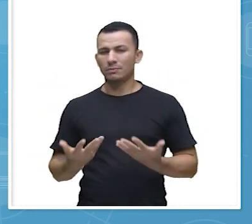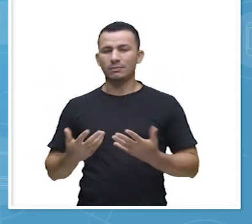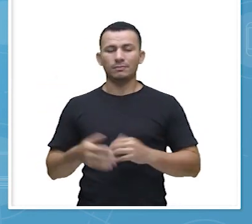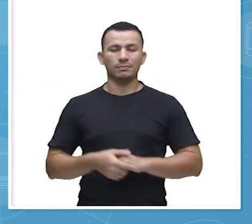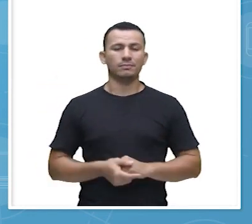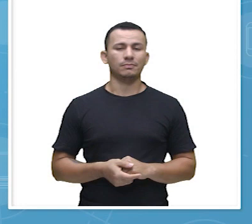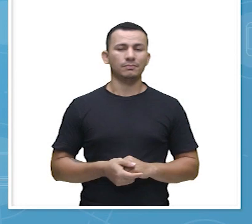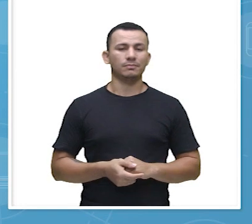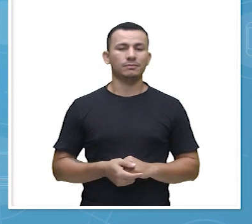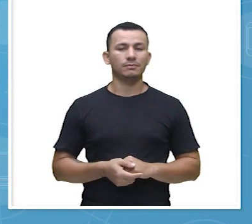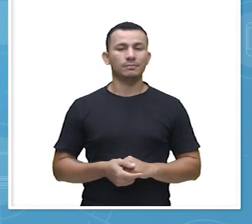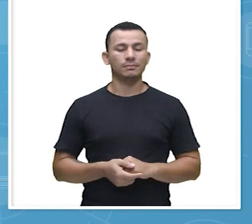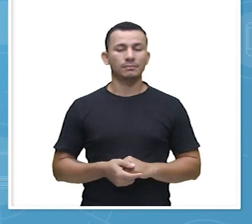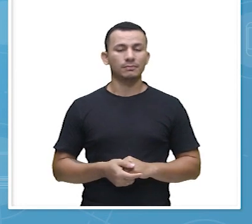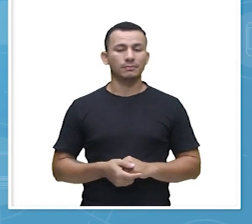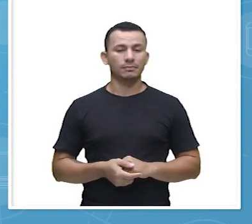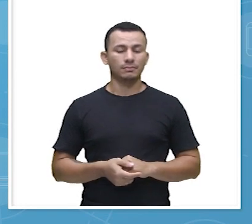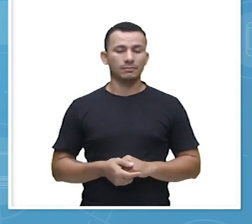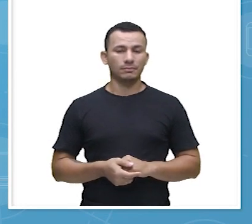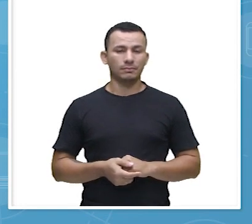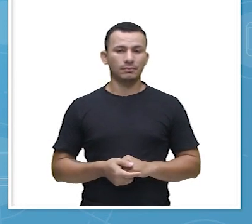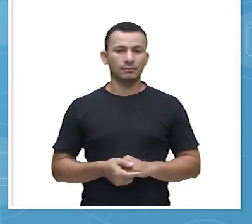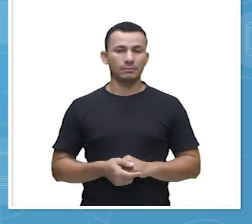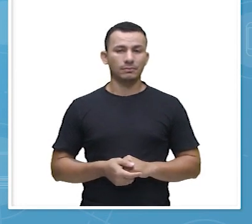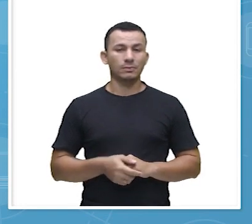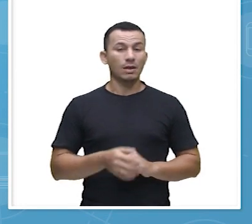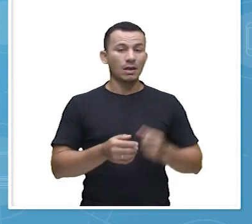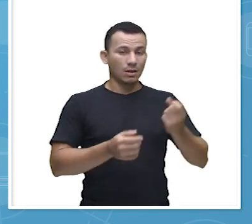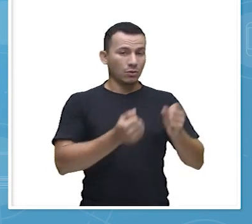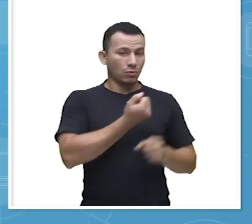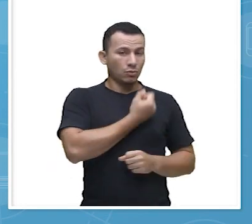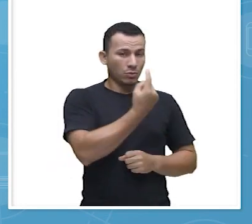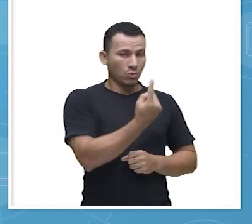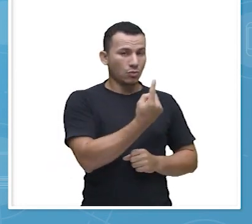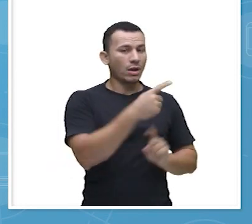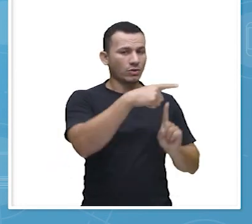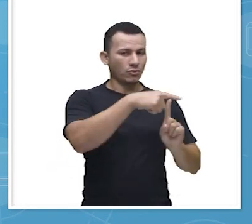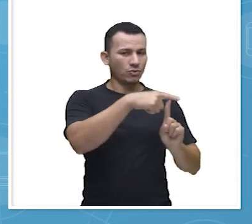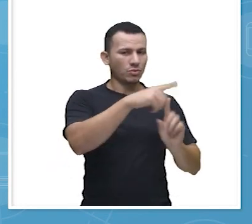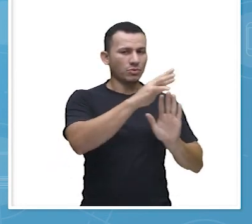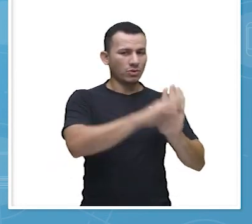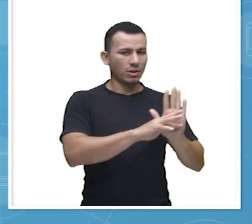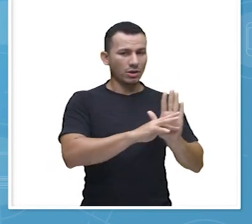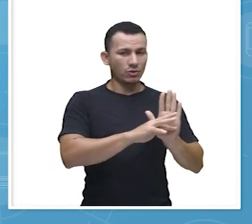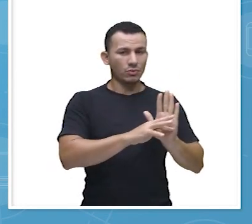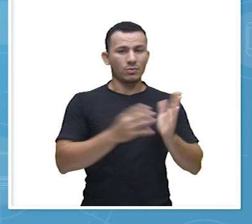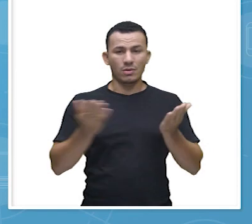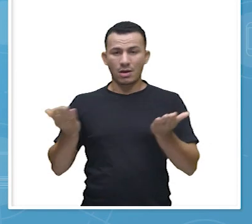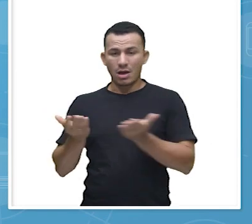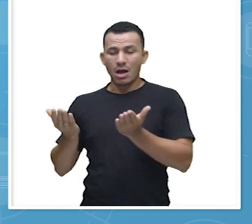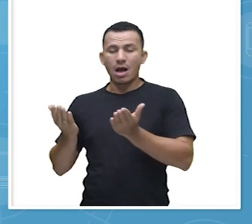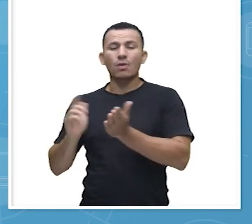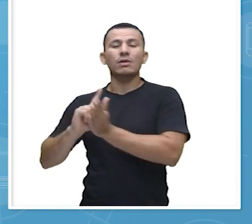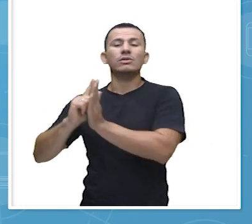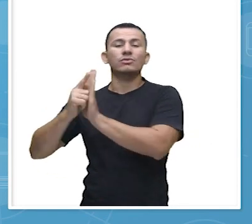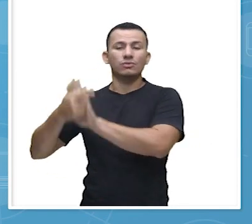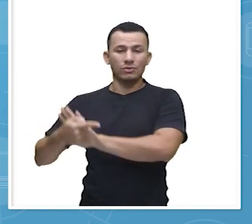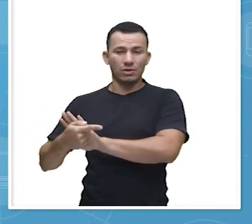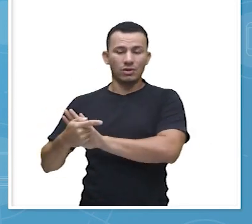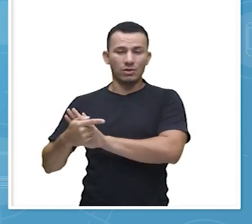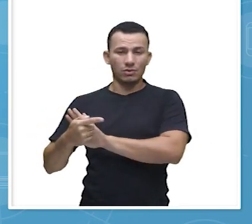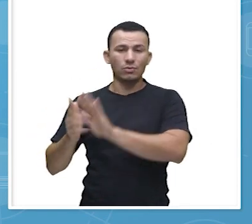aqui, na primeira questão foi tipo, né? Aqui a gente já está falando de gênero. E quando eu falo de gênero, eu estou falando do texto